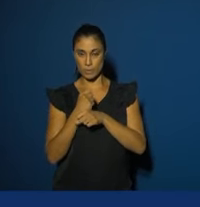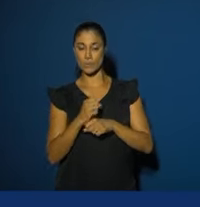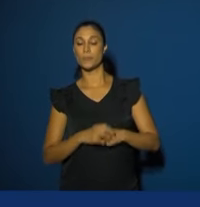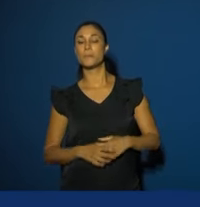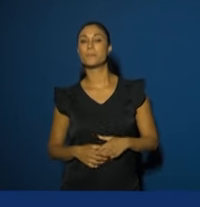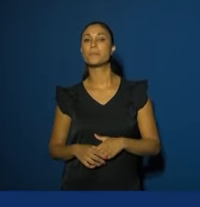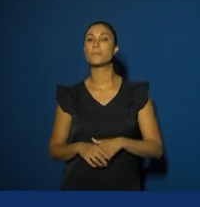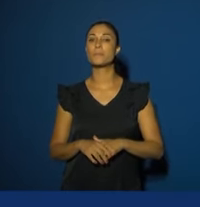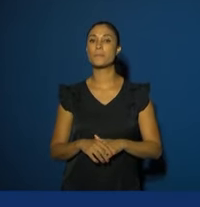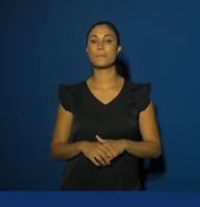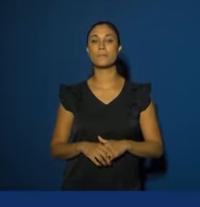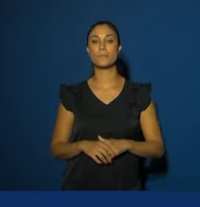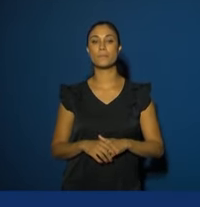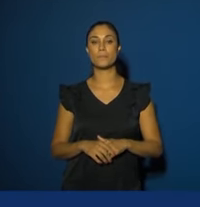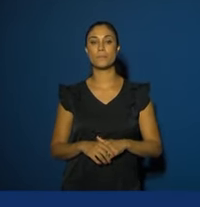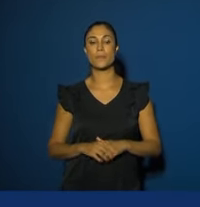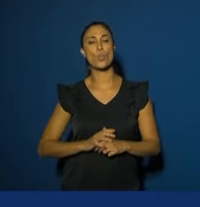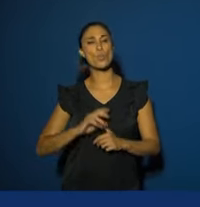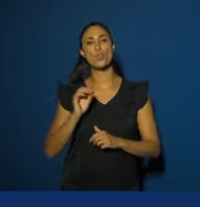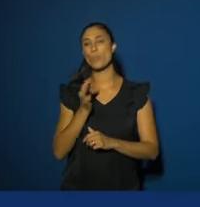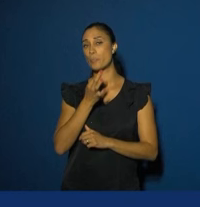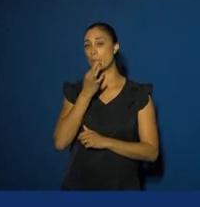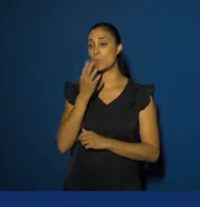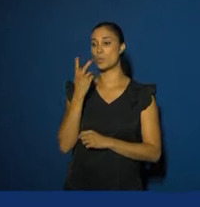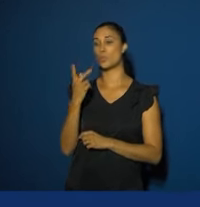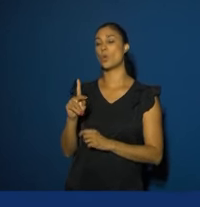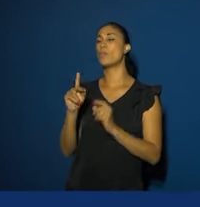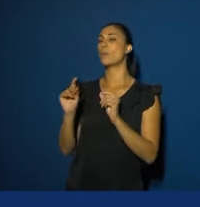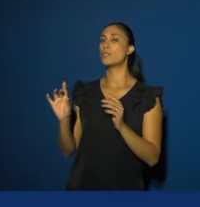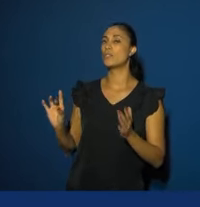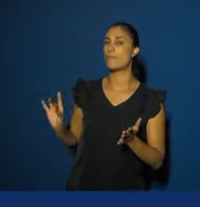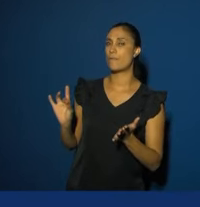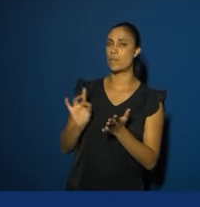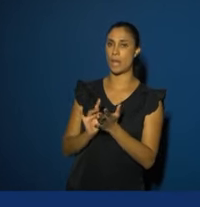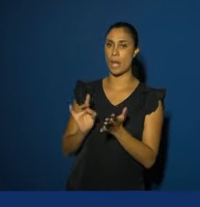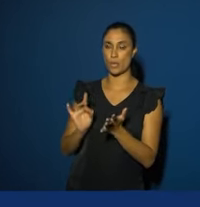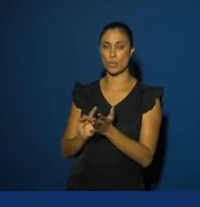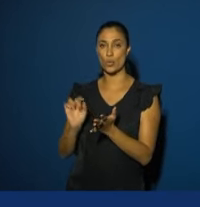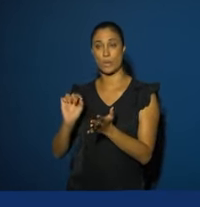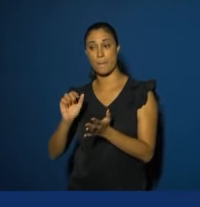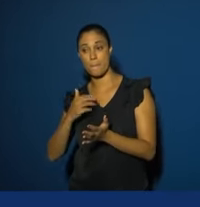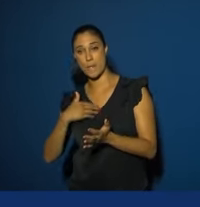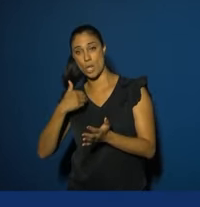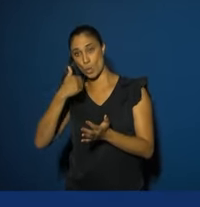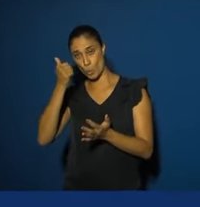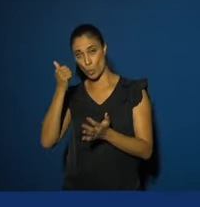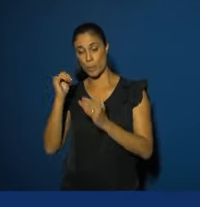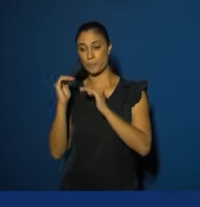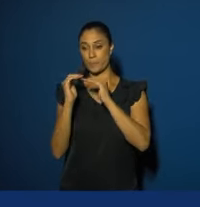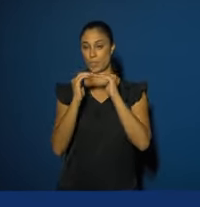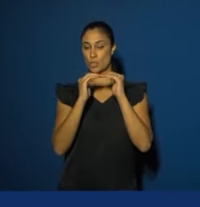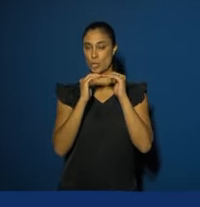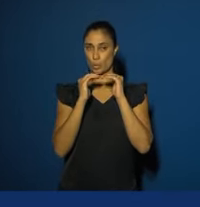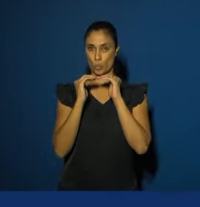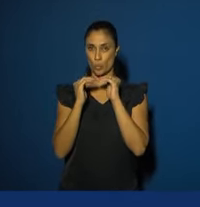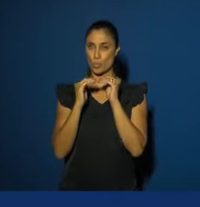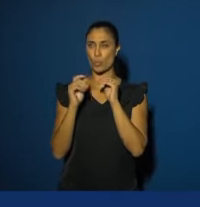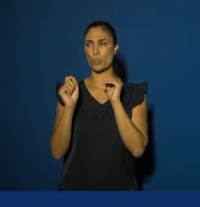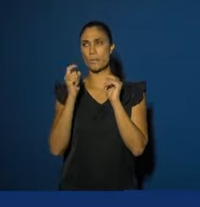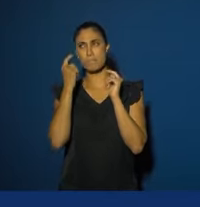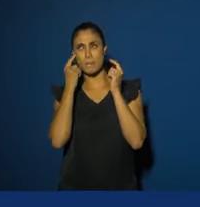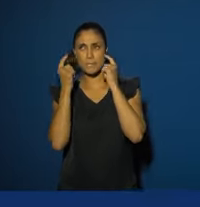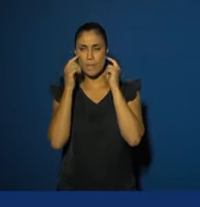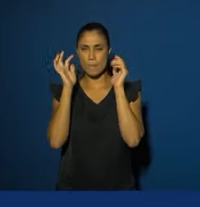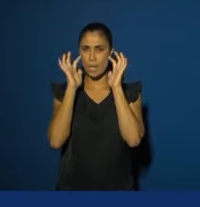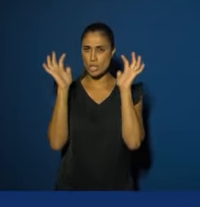eh O que que você acha que de fato eh melhorou de acordo com o que se imaginava